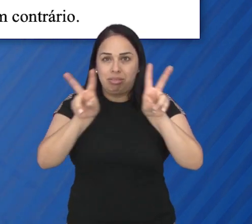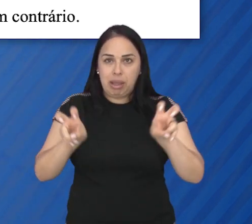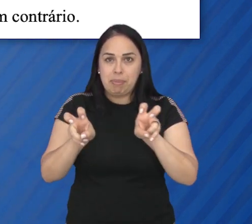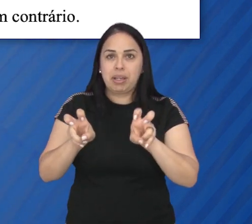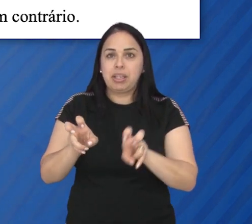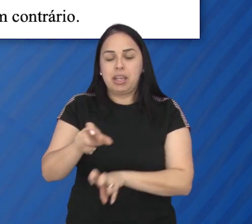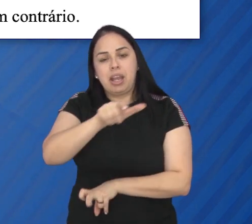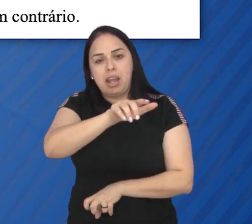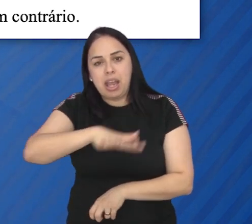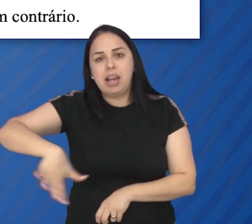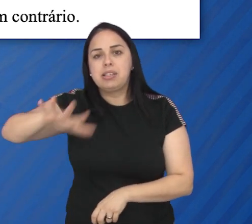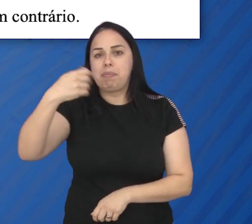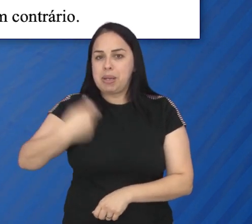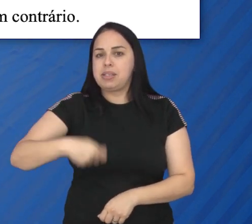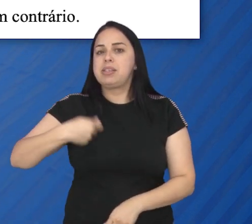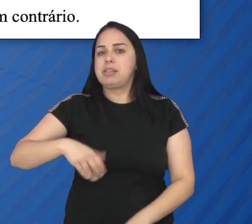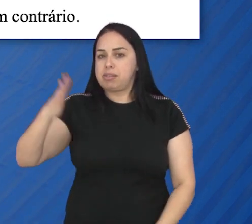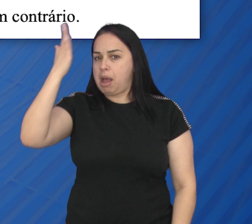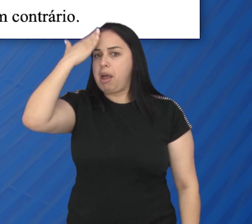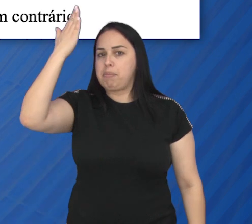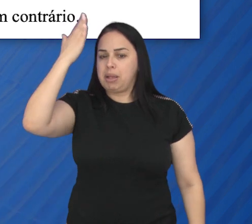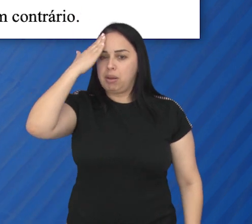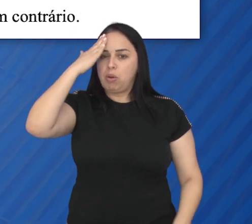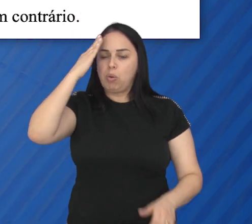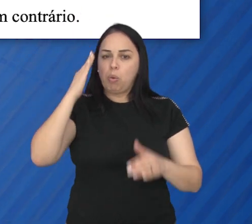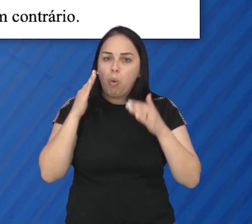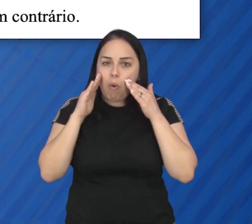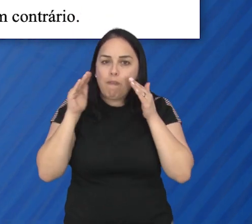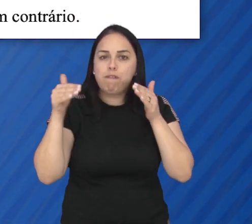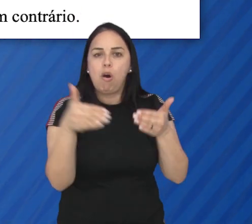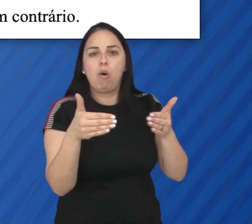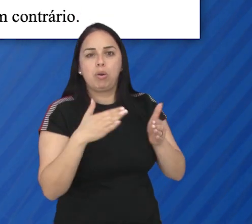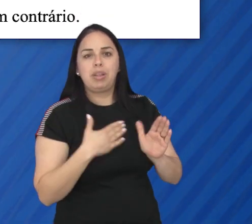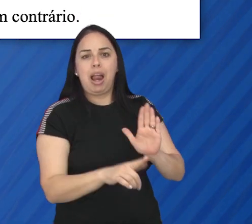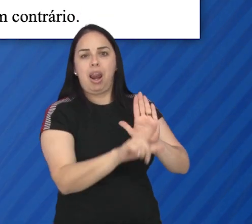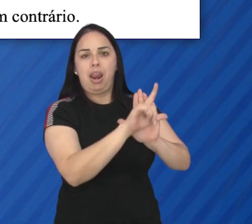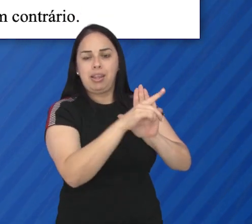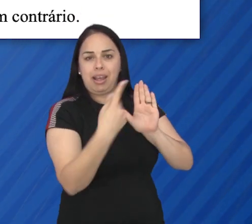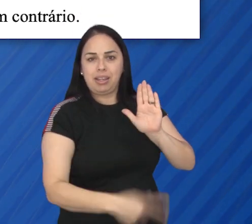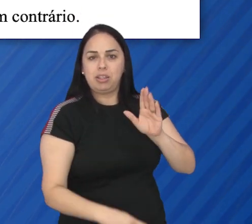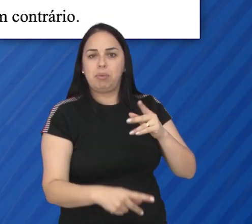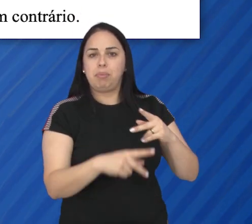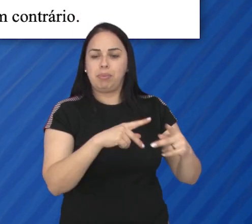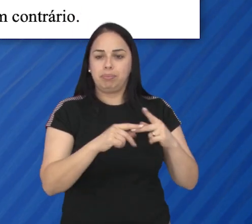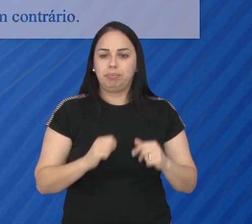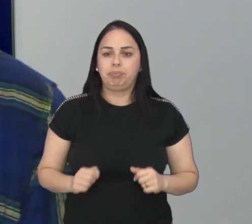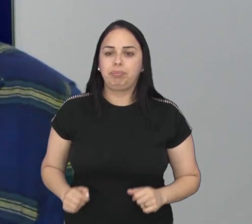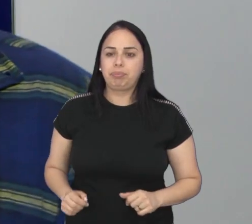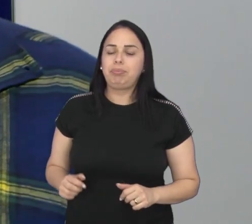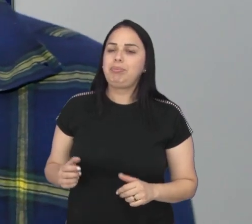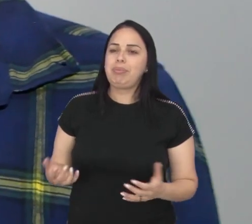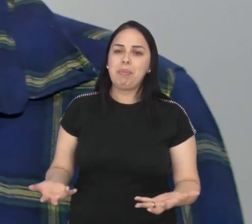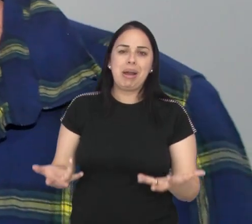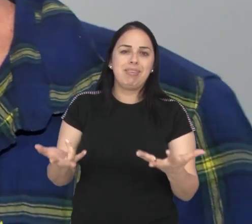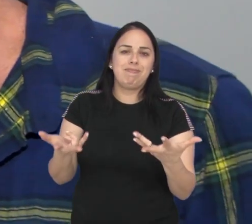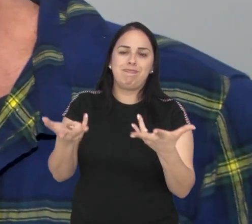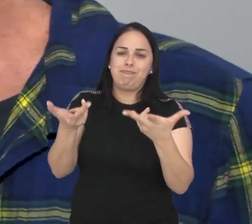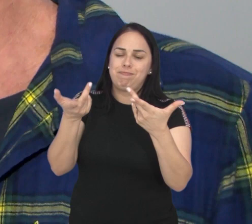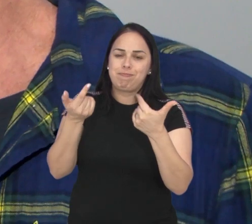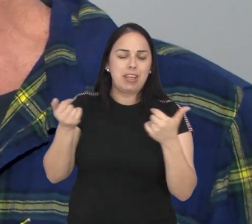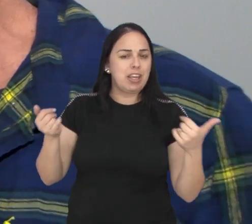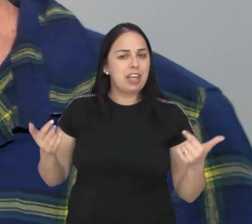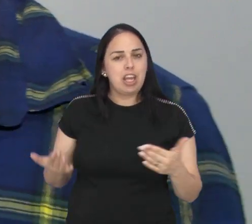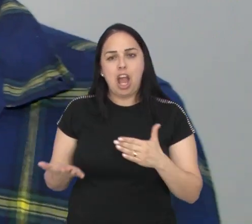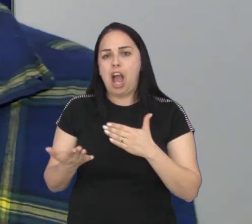de interesse público e social da cidade, com ênfase na lei orgânica do município. É uma